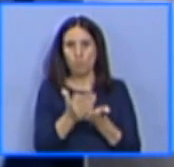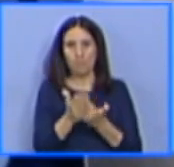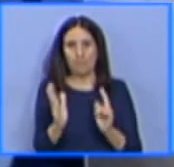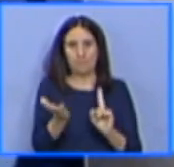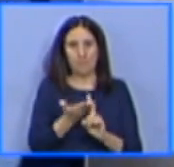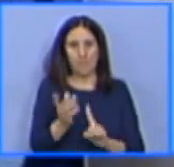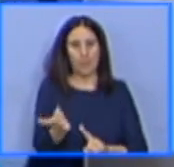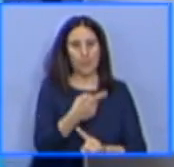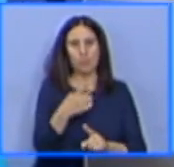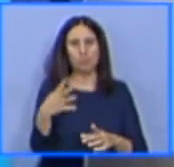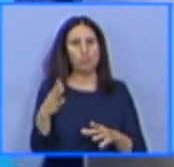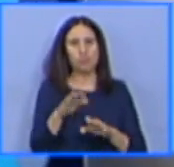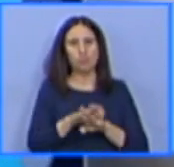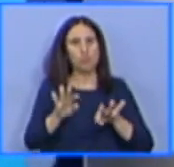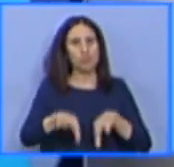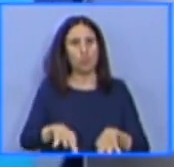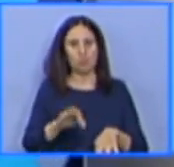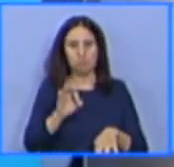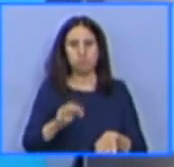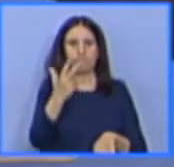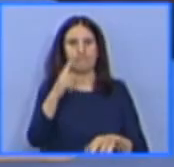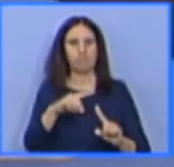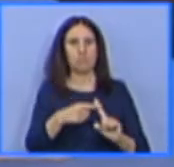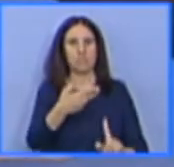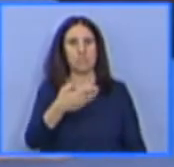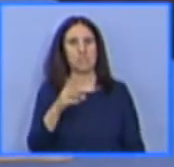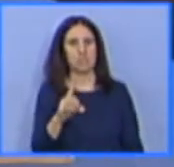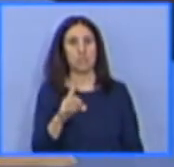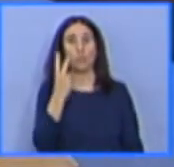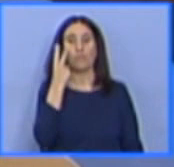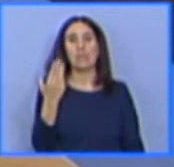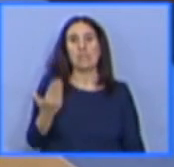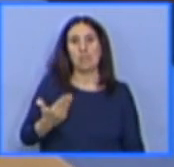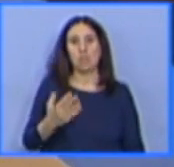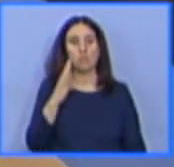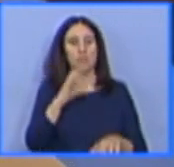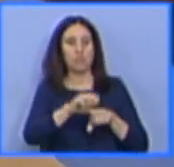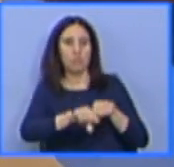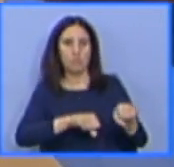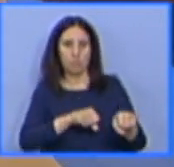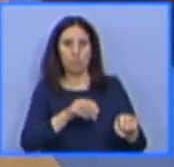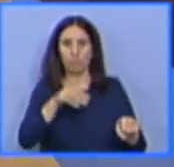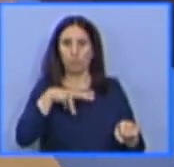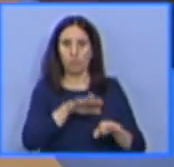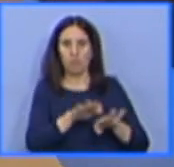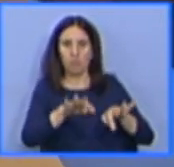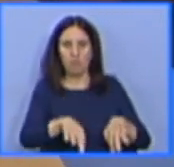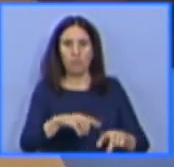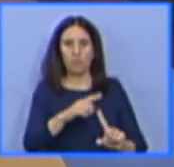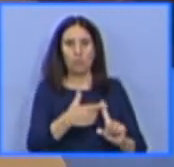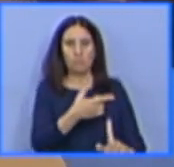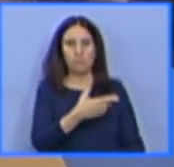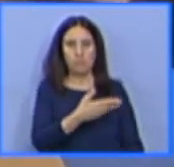abolida totalmente em 76, não é? Portanto, o direito à vida, a escravatura também foi abolida em Portugal em